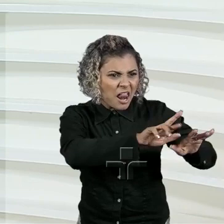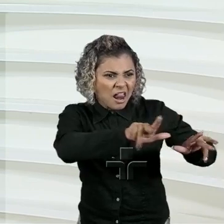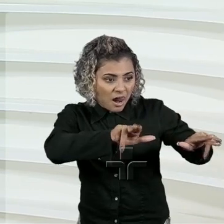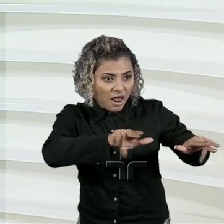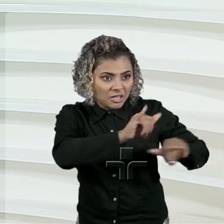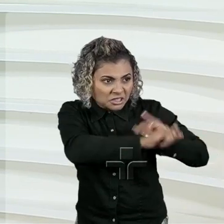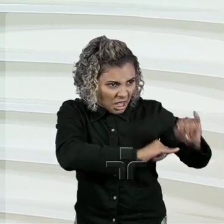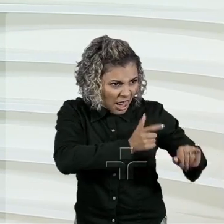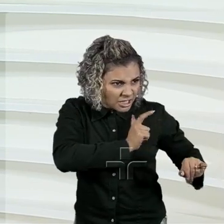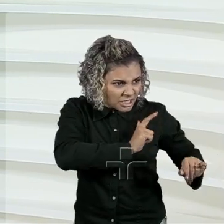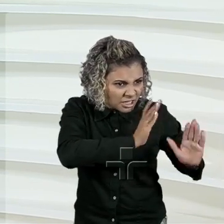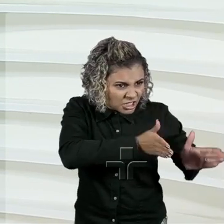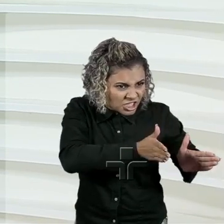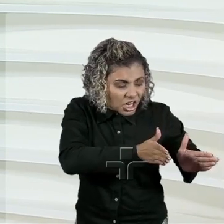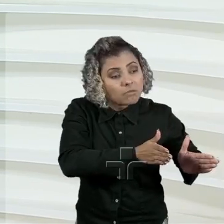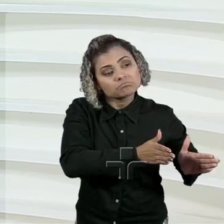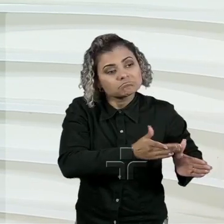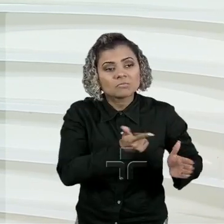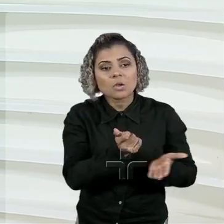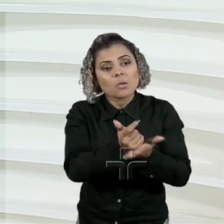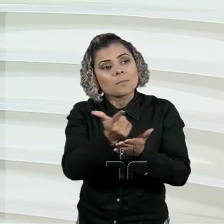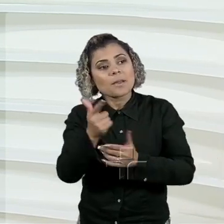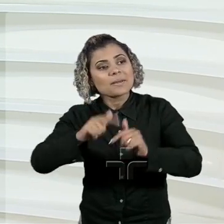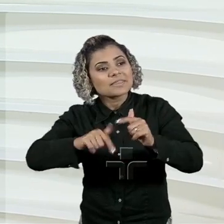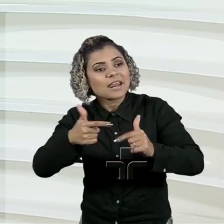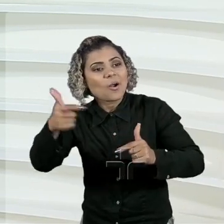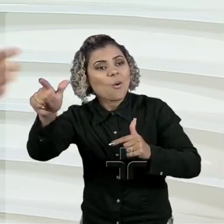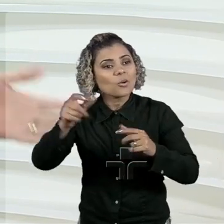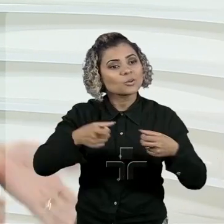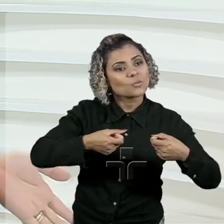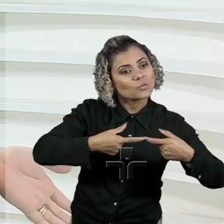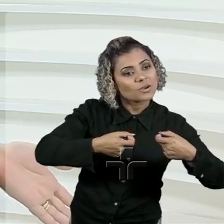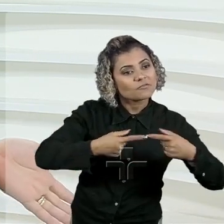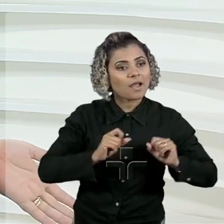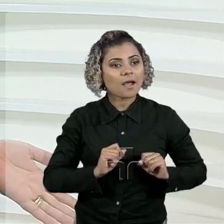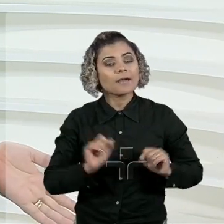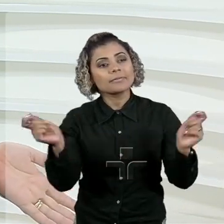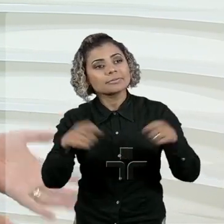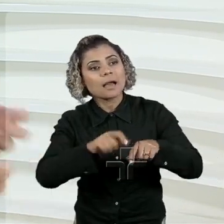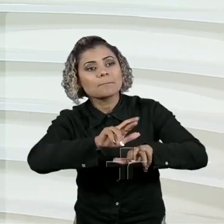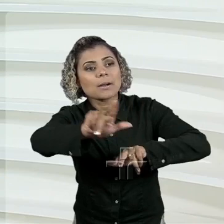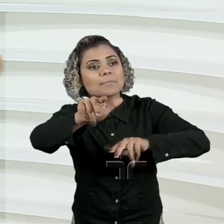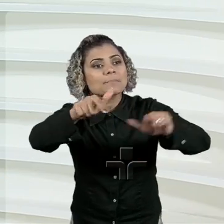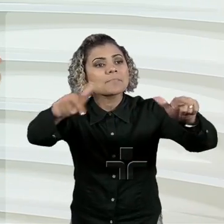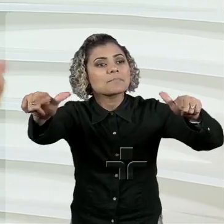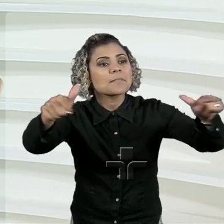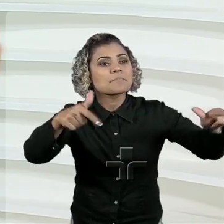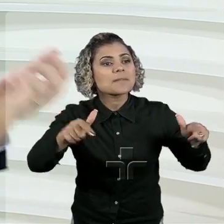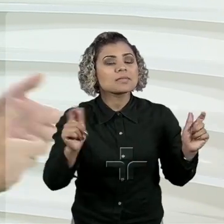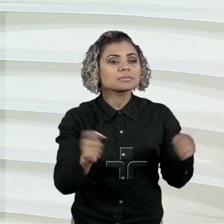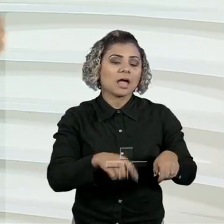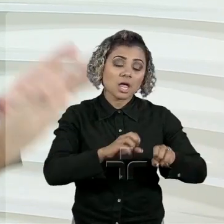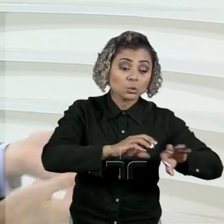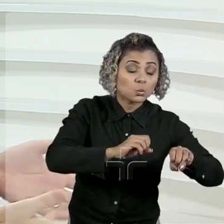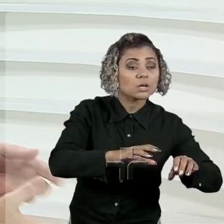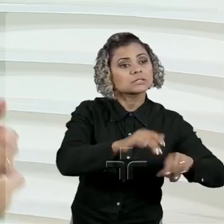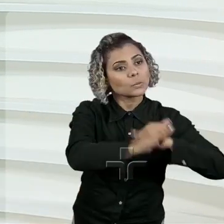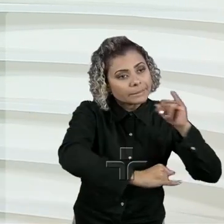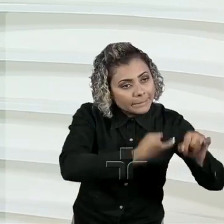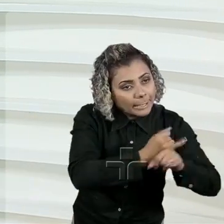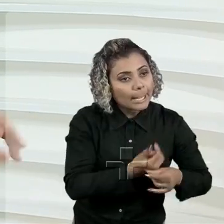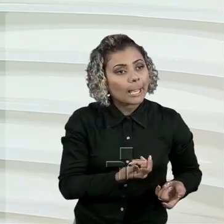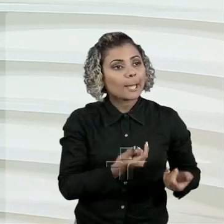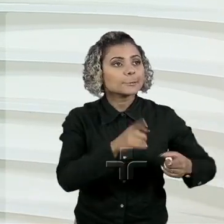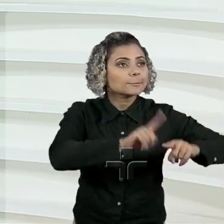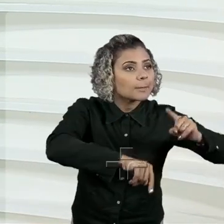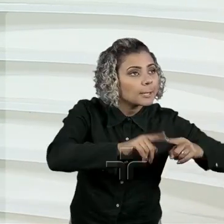de internet, porque o Estado já dá, ela pode comprar equipamento para Wi-Fi, ou ela pode comprar equipamento mesmo de educação maker com